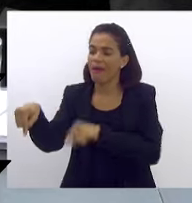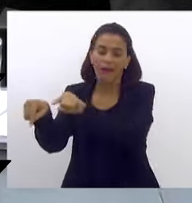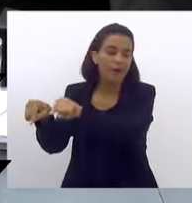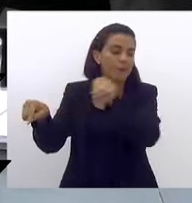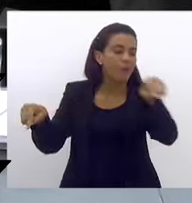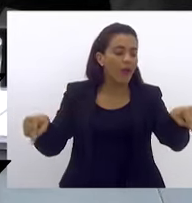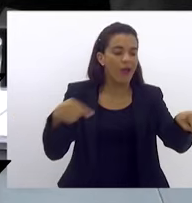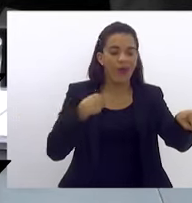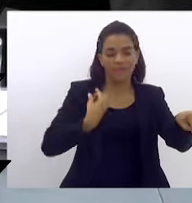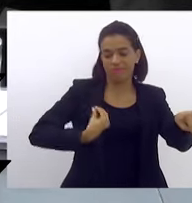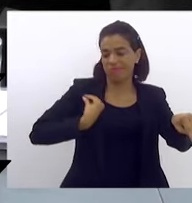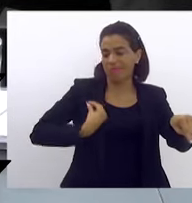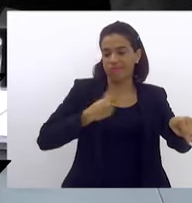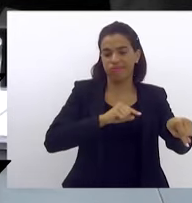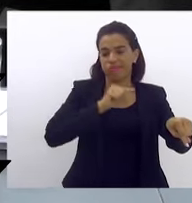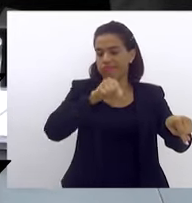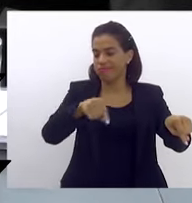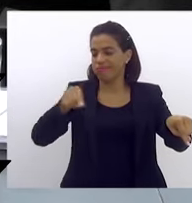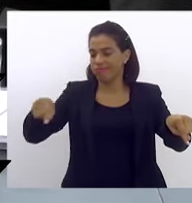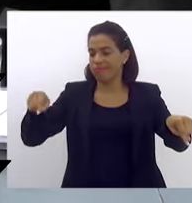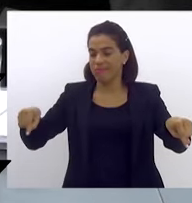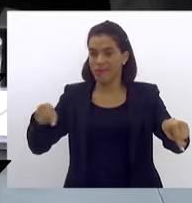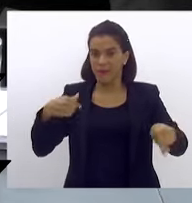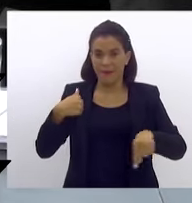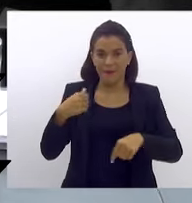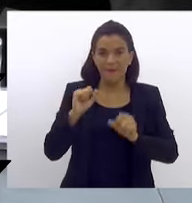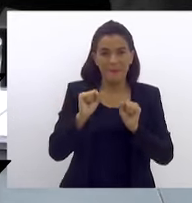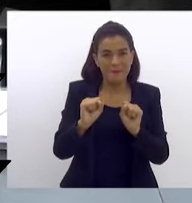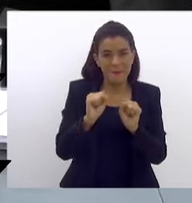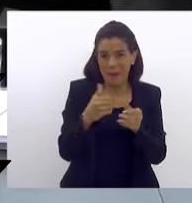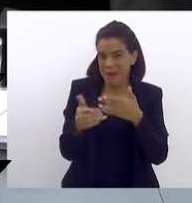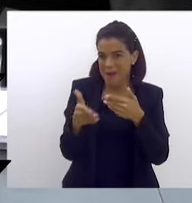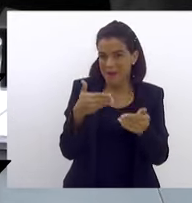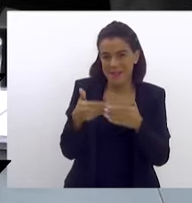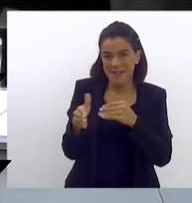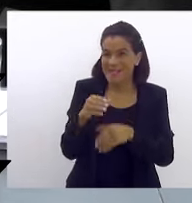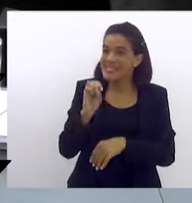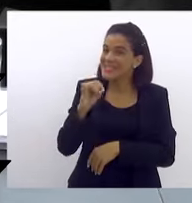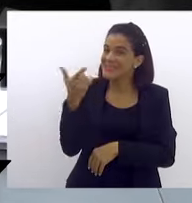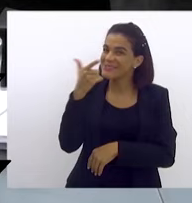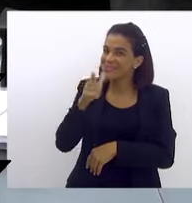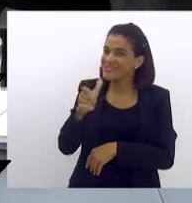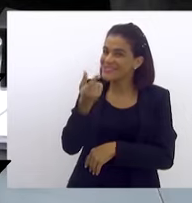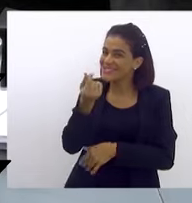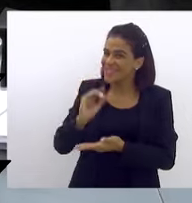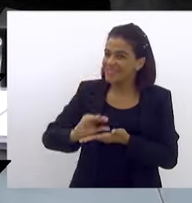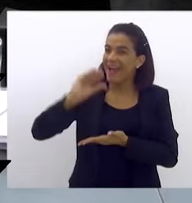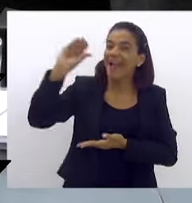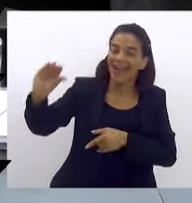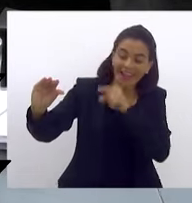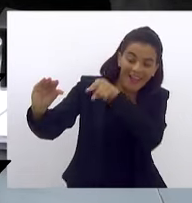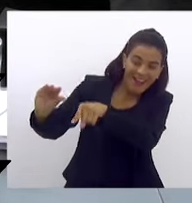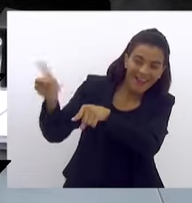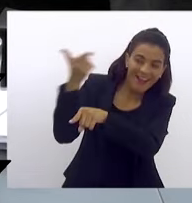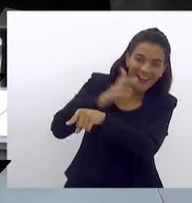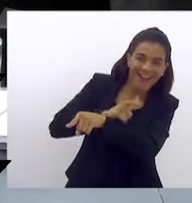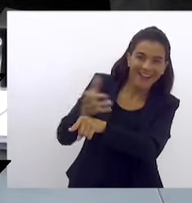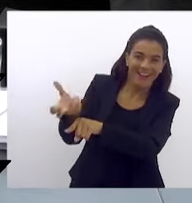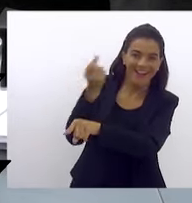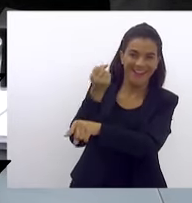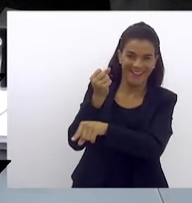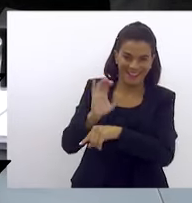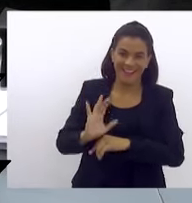reglamento de como fazê-lo ali é isso que tá a gente pode destinar para quem quiser a questão é se vai chegar lá né Essa é a dúvida ão como fazer precisa